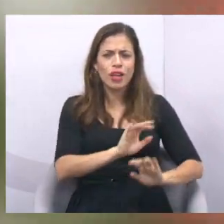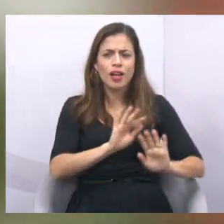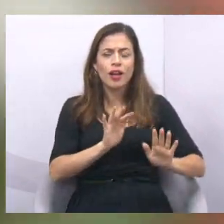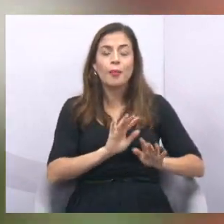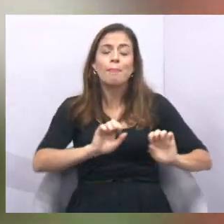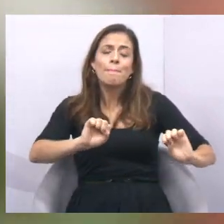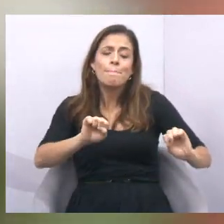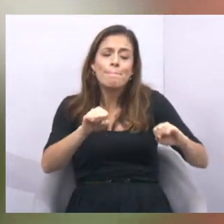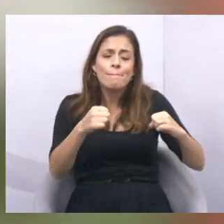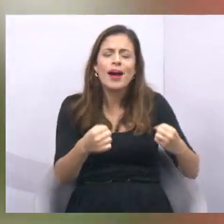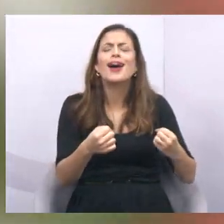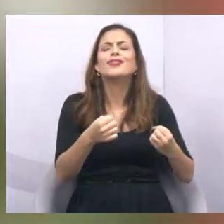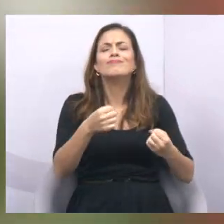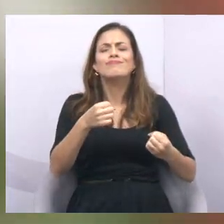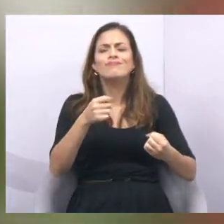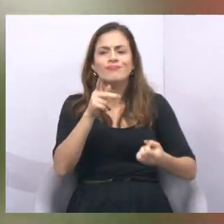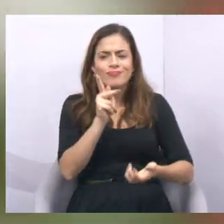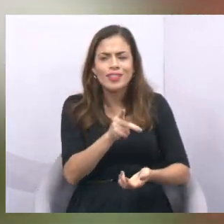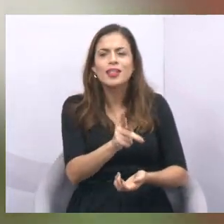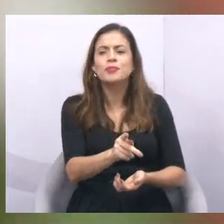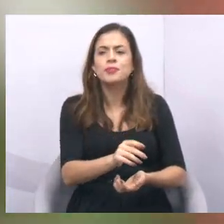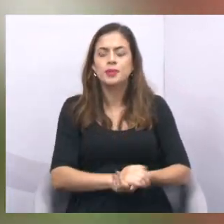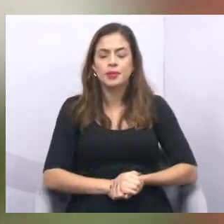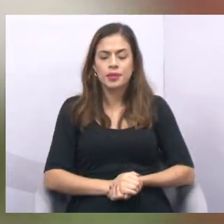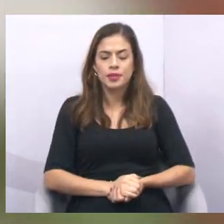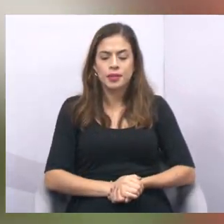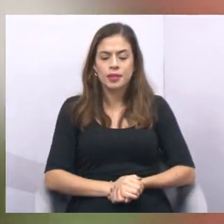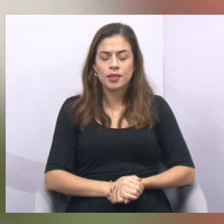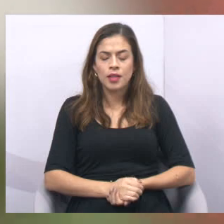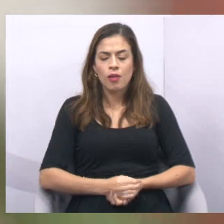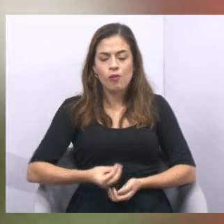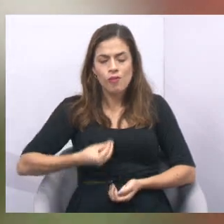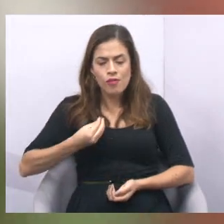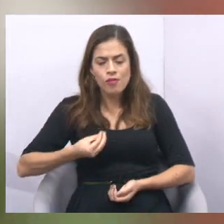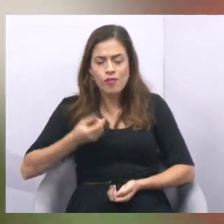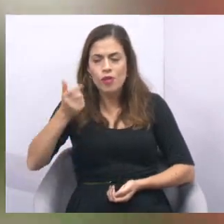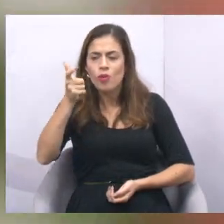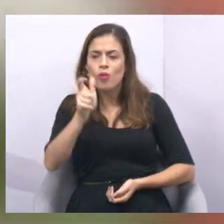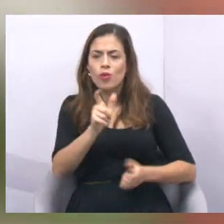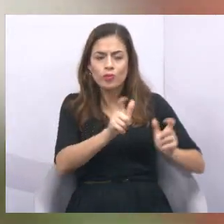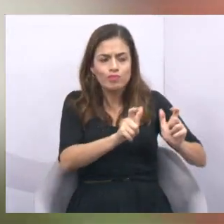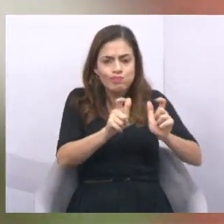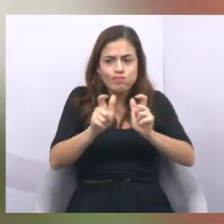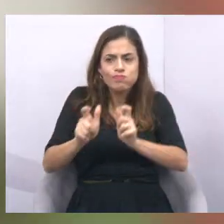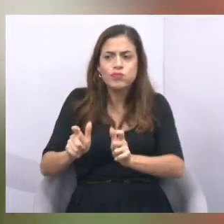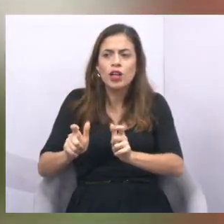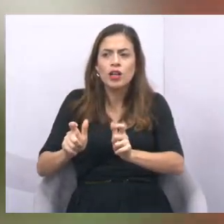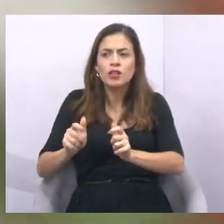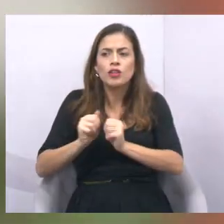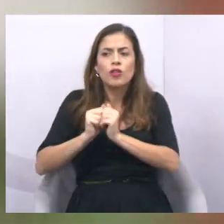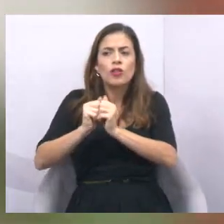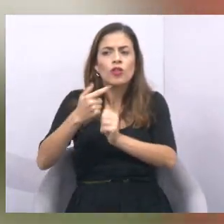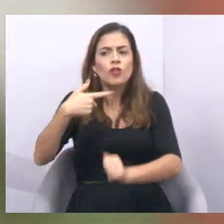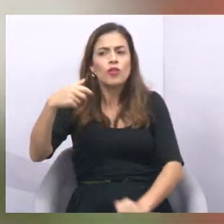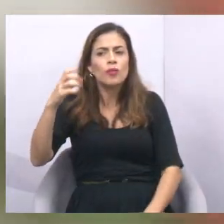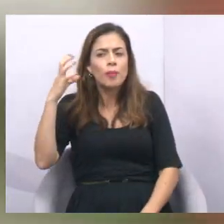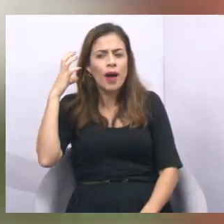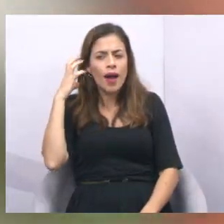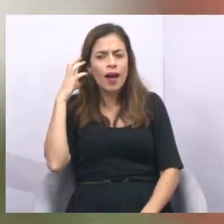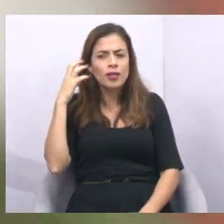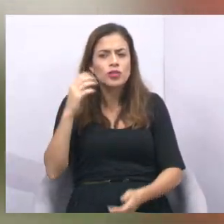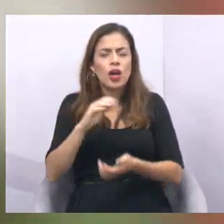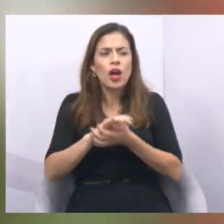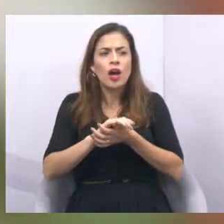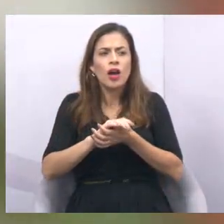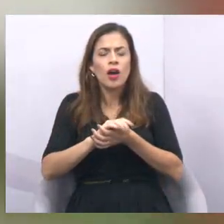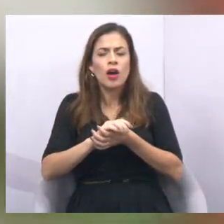pelo basquete americano. Convivi outra etapa com ele, quando fui para a Jovem Pan, e no começo da década